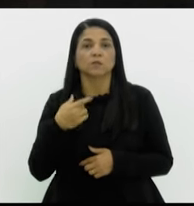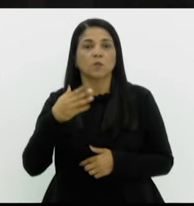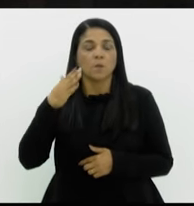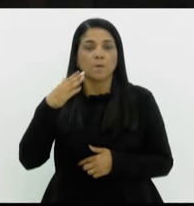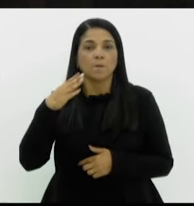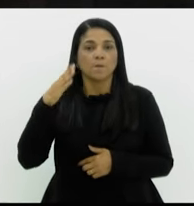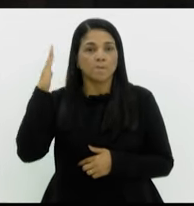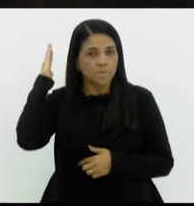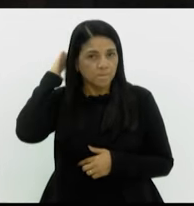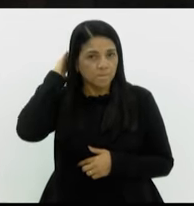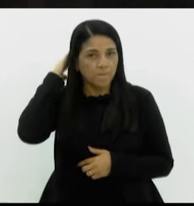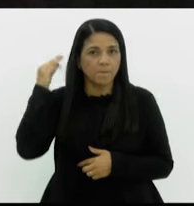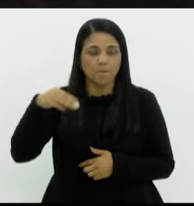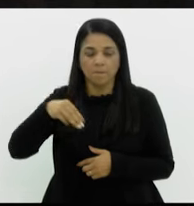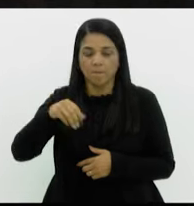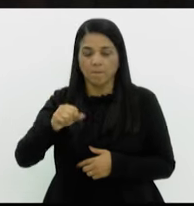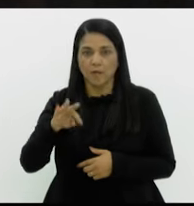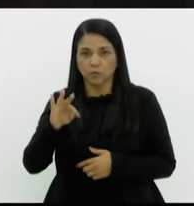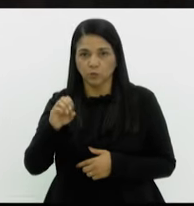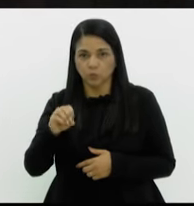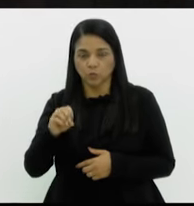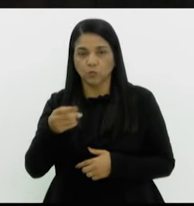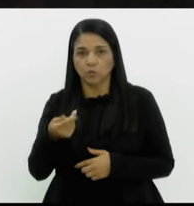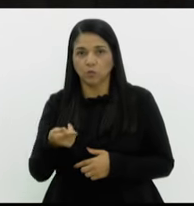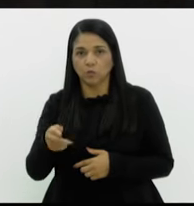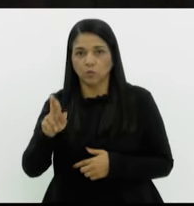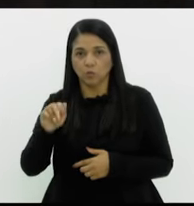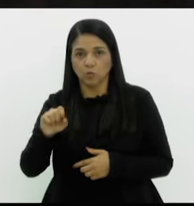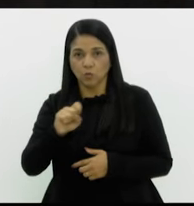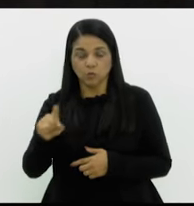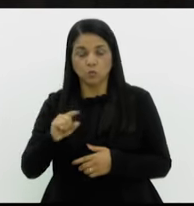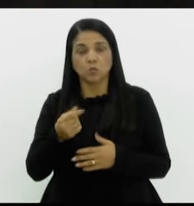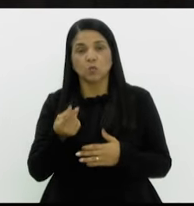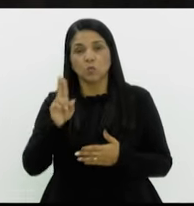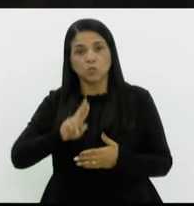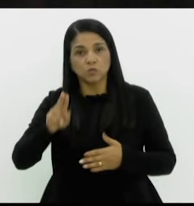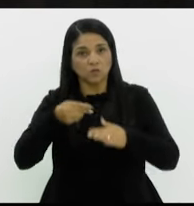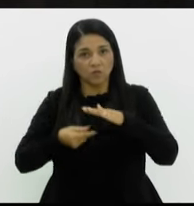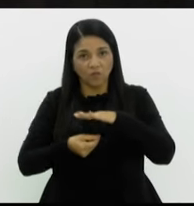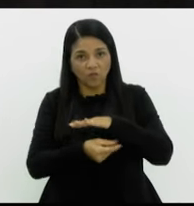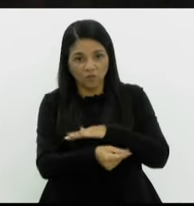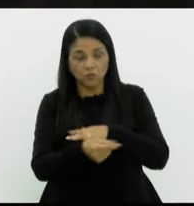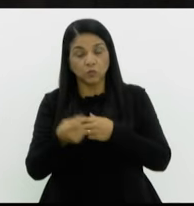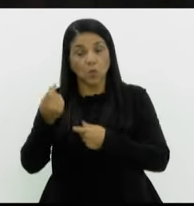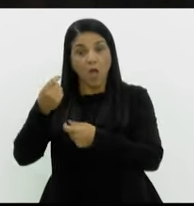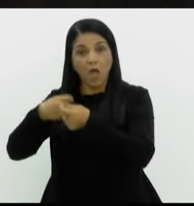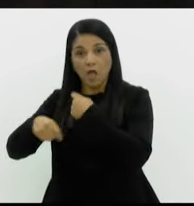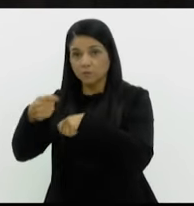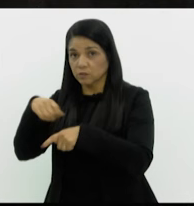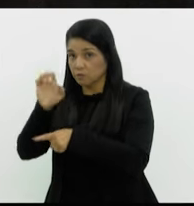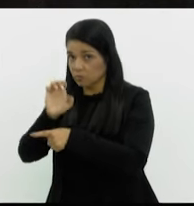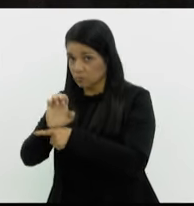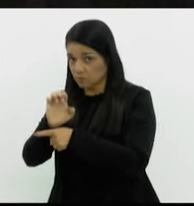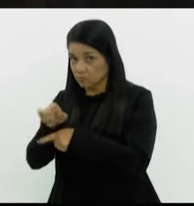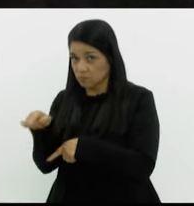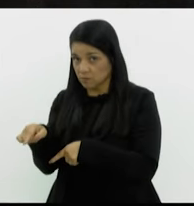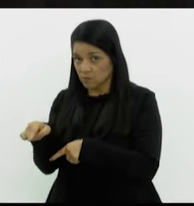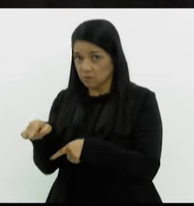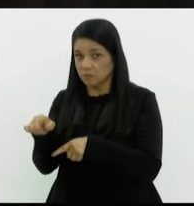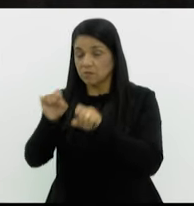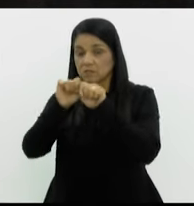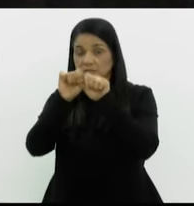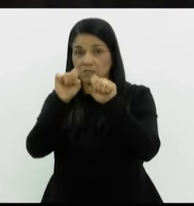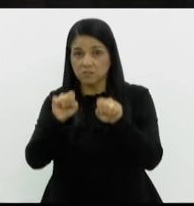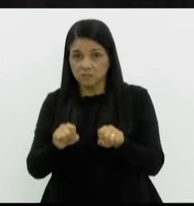lá, usando um fundo empresarial, mas administrado pelo Estado para fazer sistema